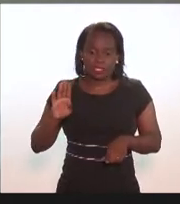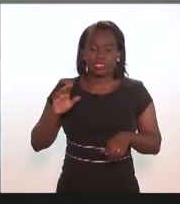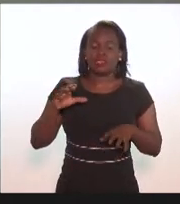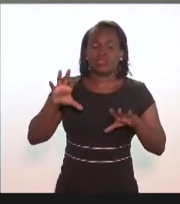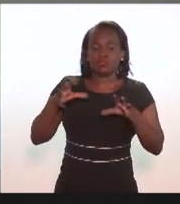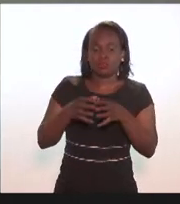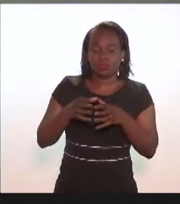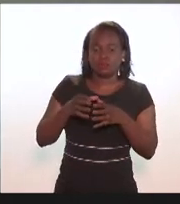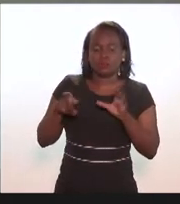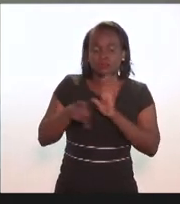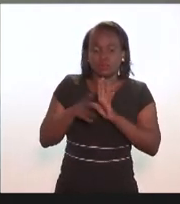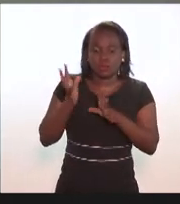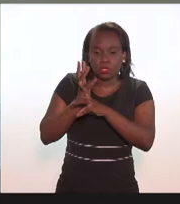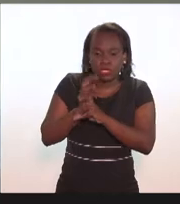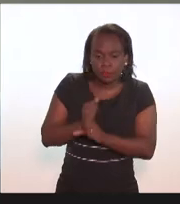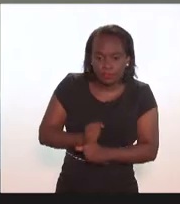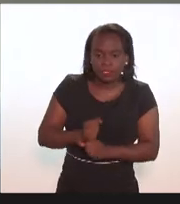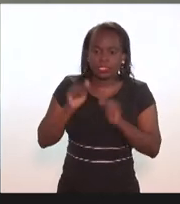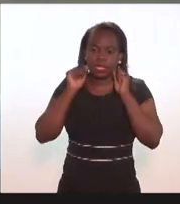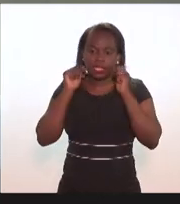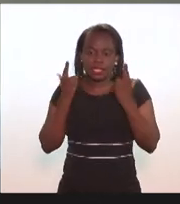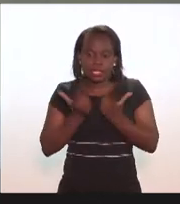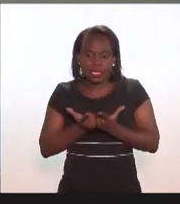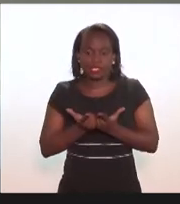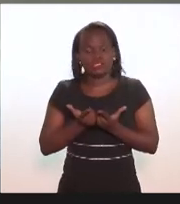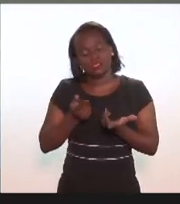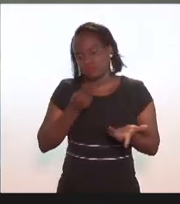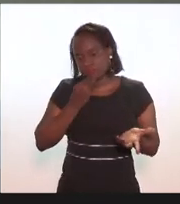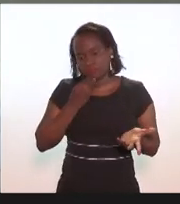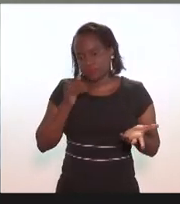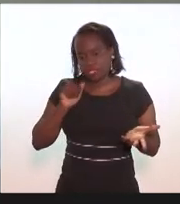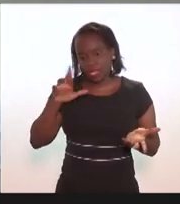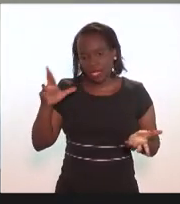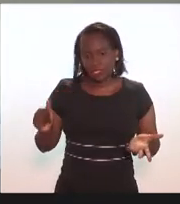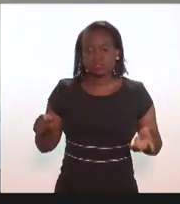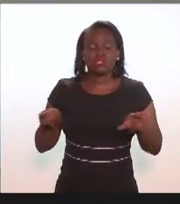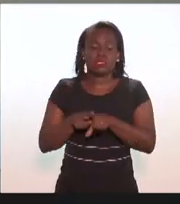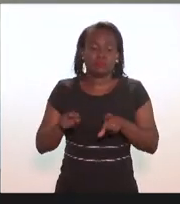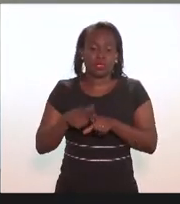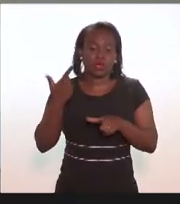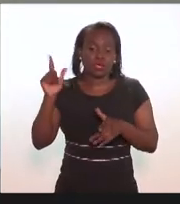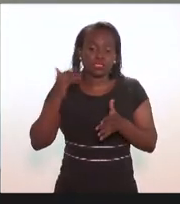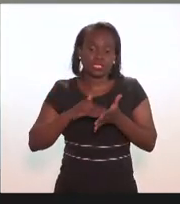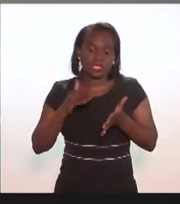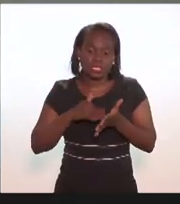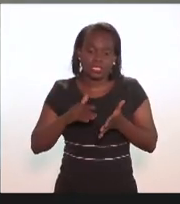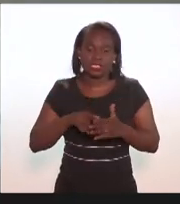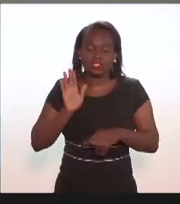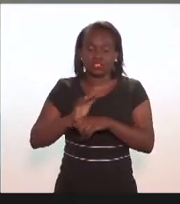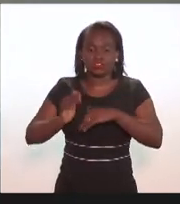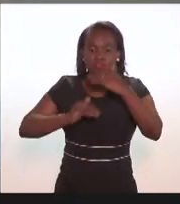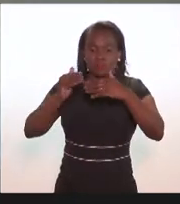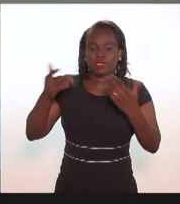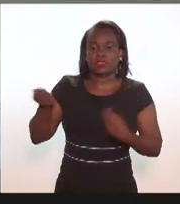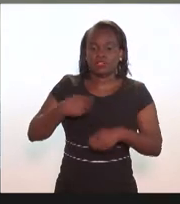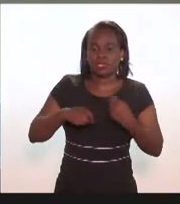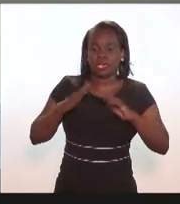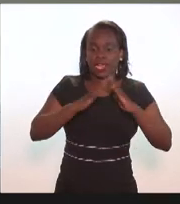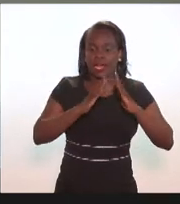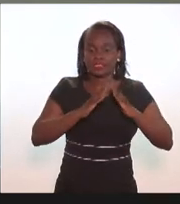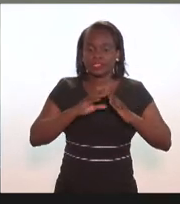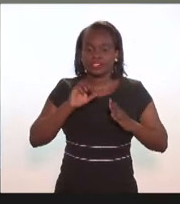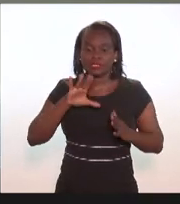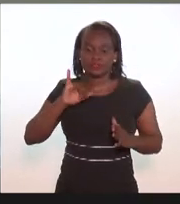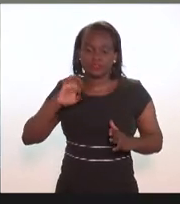Regional de Contabilidade, a Assembleia Legislativa, evidentemente, outras secretarias, como Desenvolvimento Econômico e Casa Civil, para que a gente